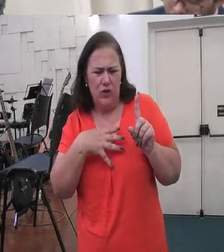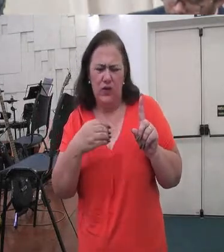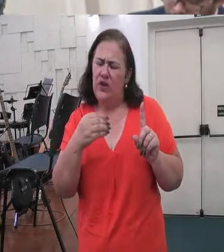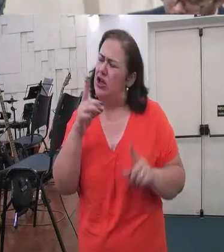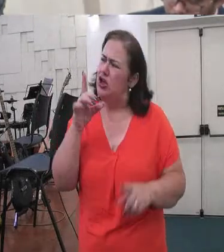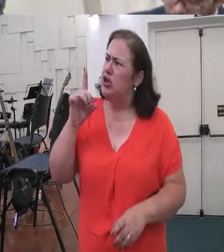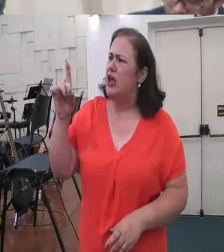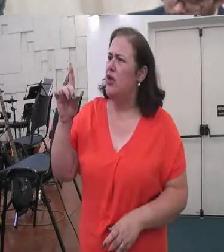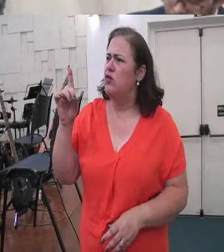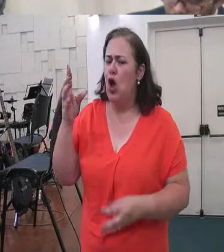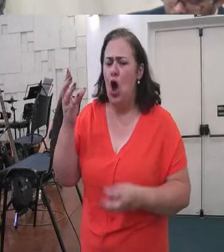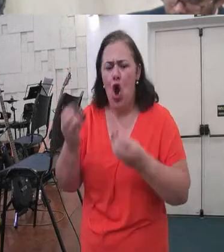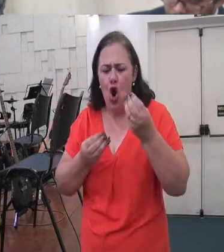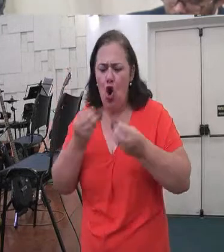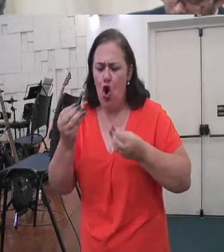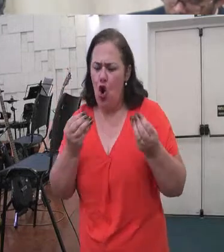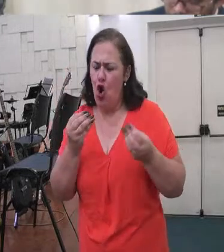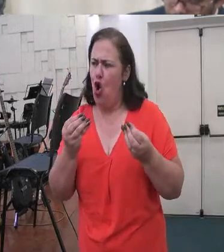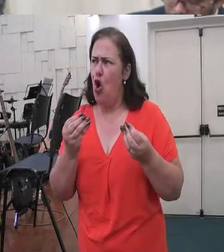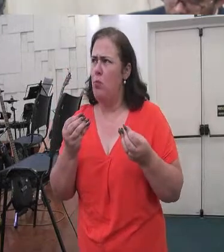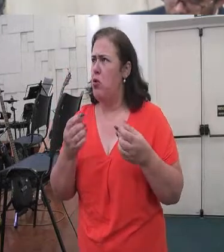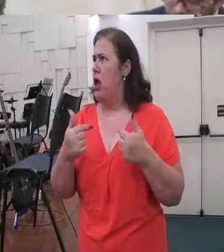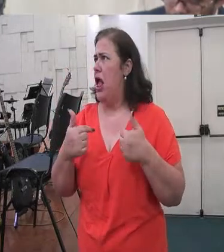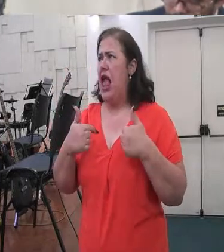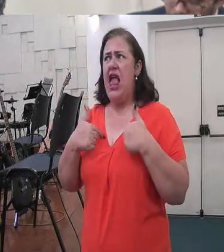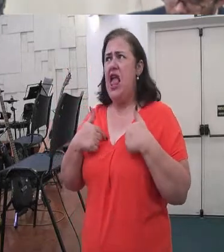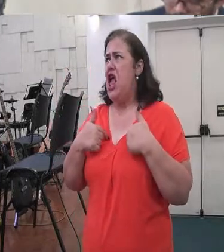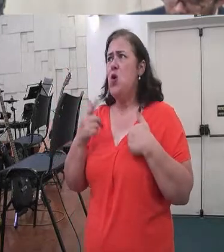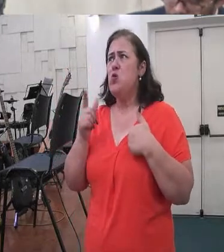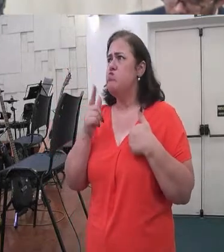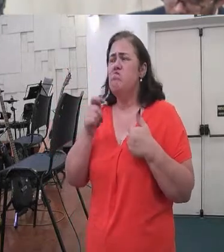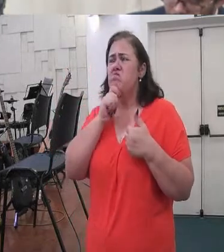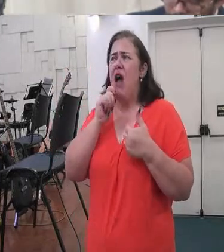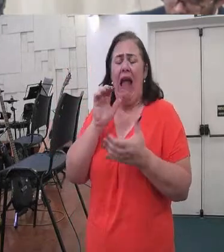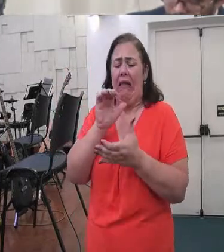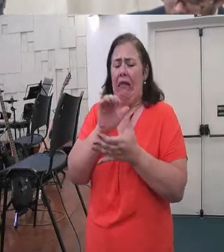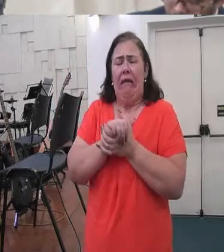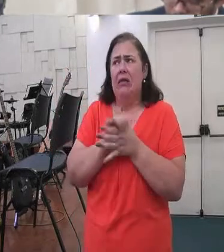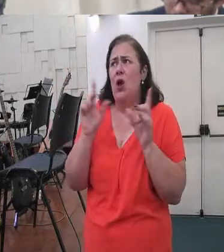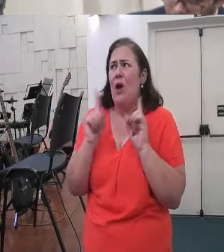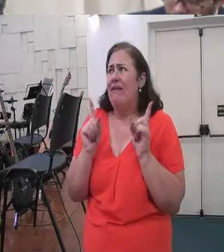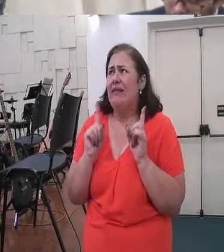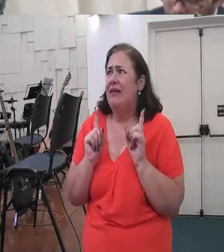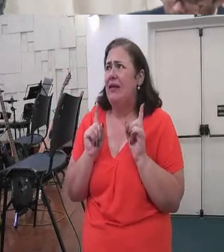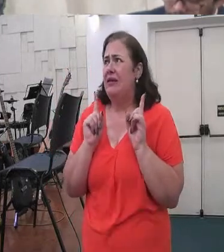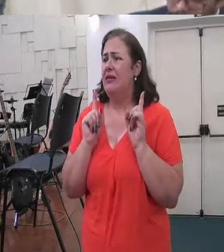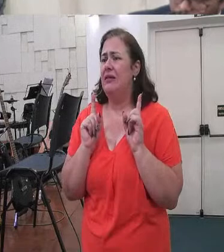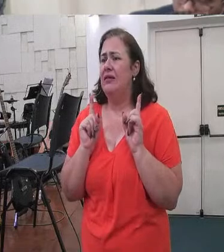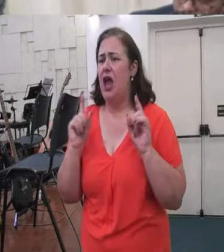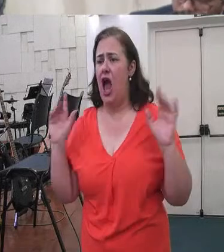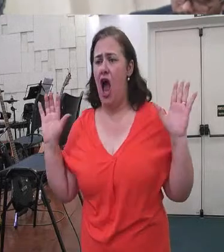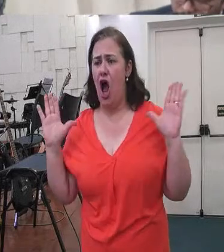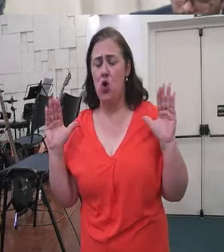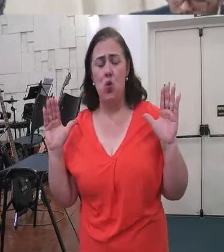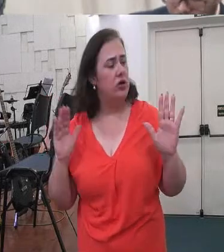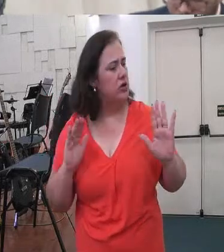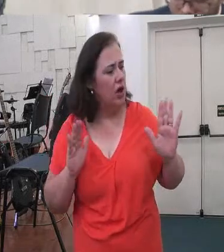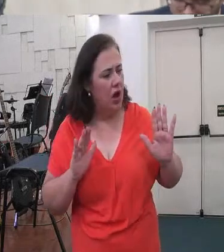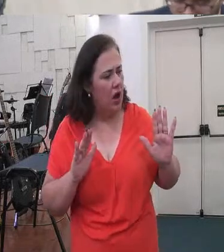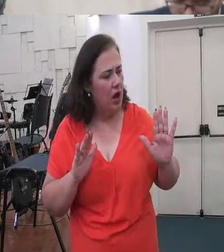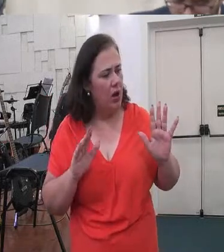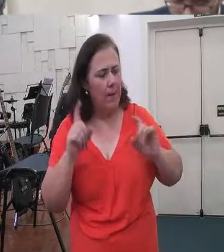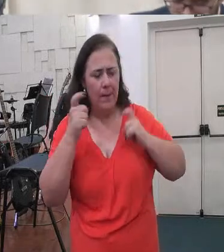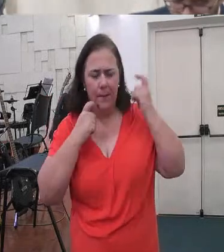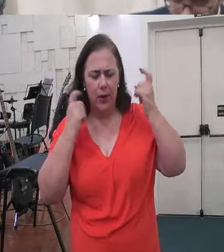ela diz: como será isso? Pois não tenho relação com homem algum. Respondeu-lhe o anjo: descerá sobre ti o